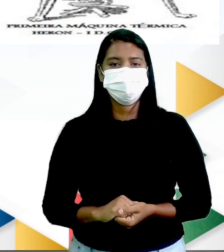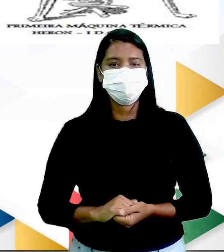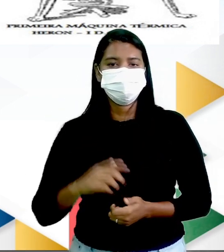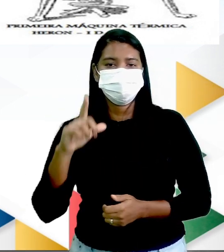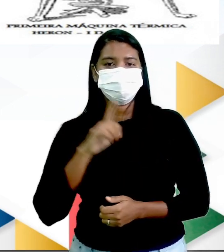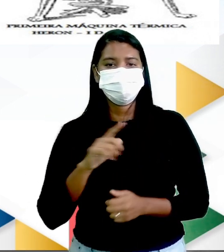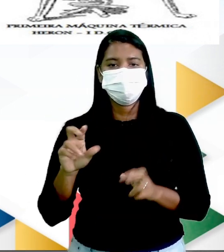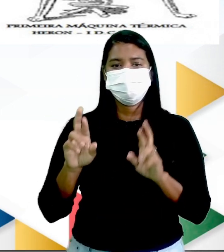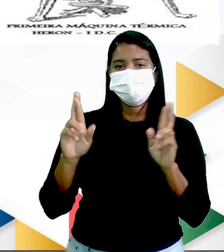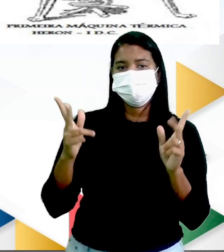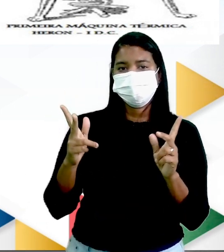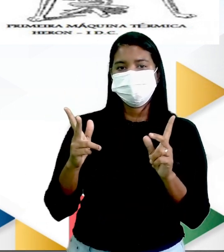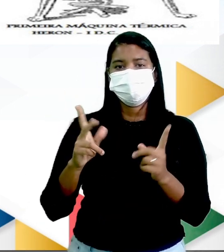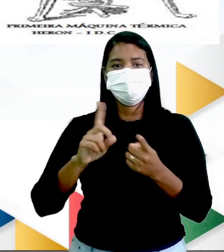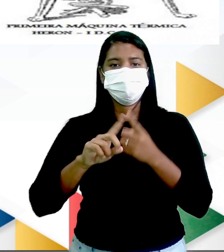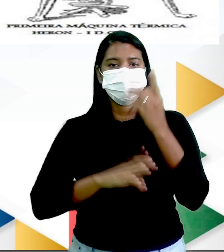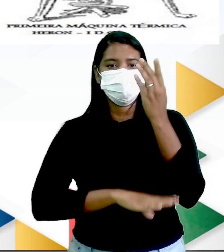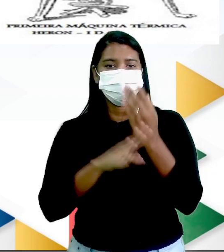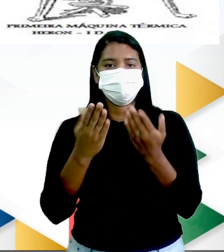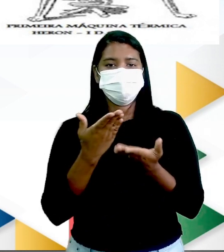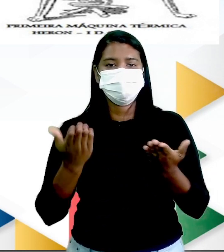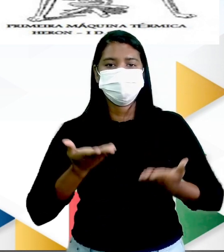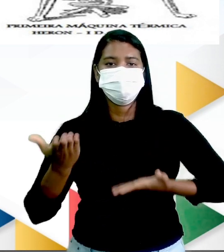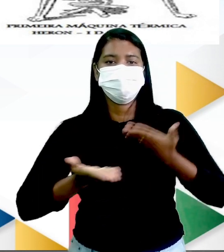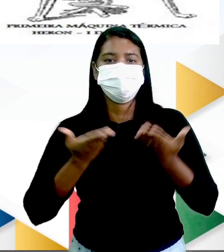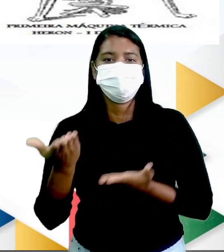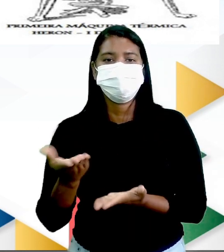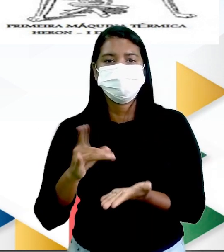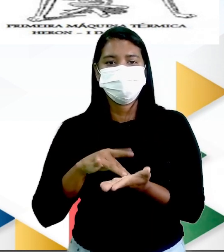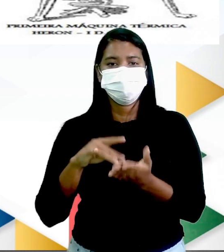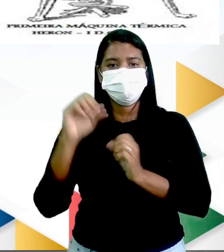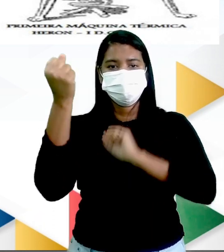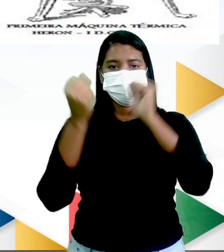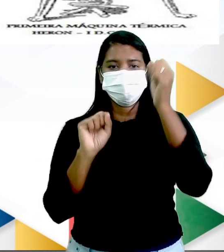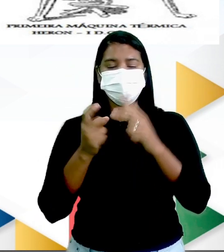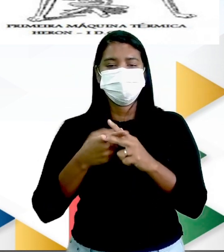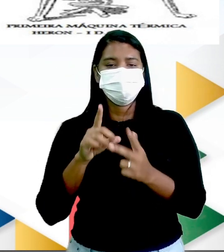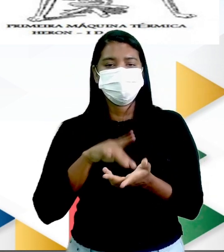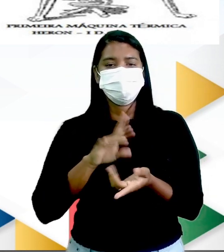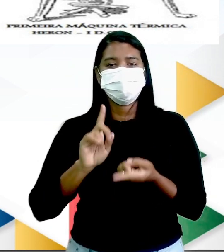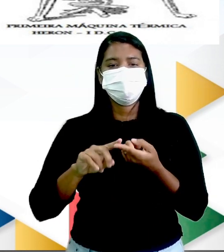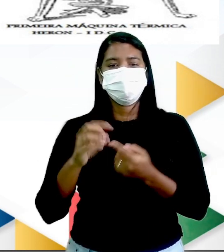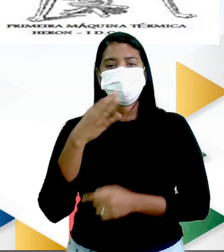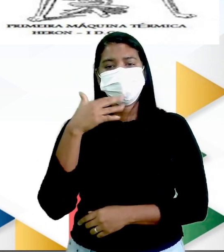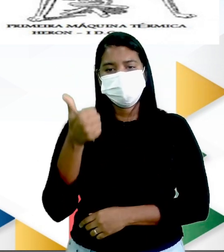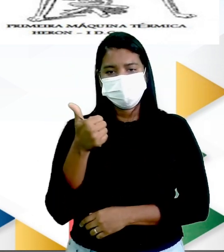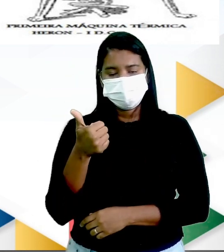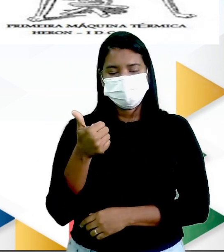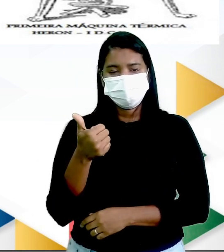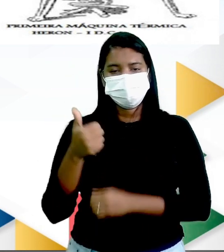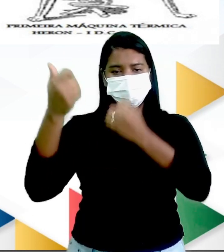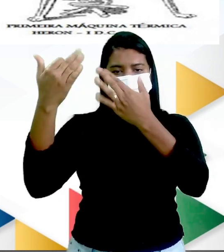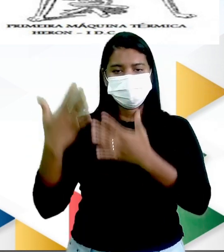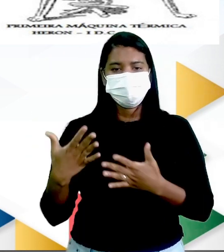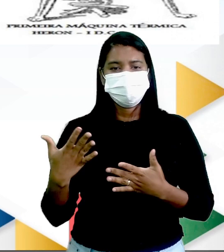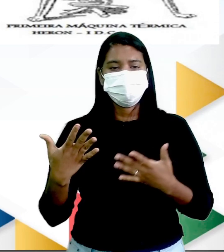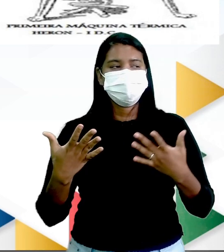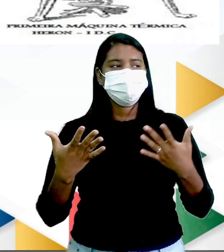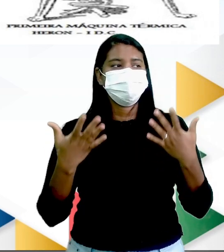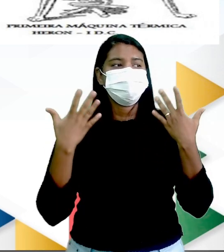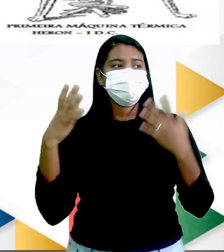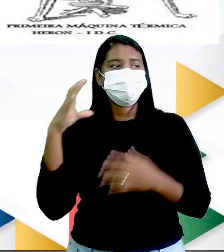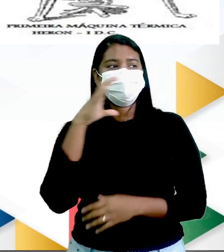uma inversão térmica aí, como você pode acompanhar nas máquinas. Bom, basicamente, o calor flui